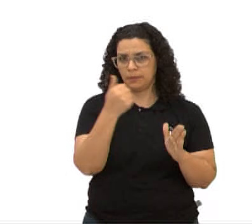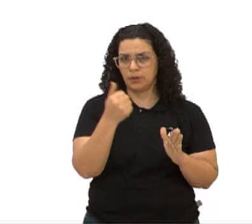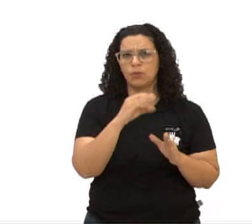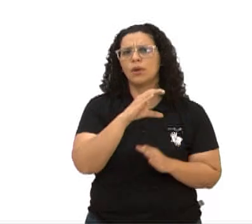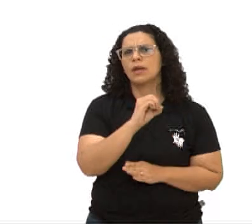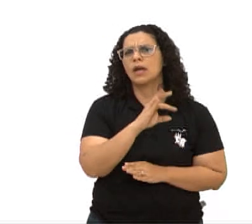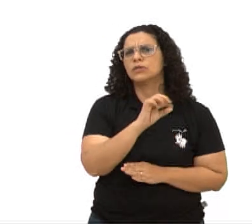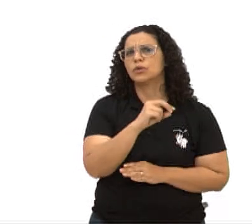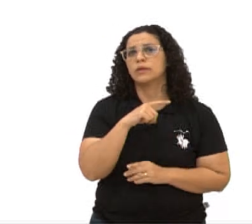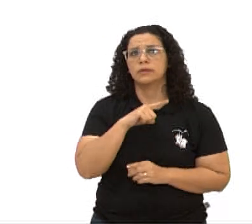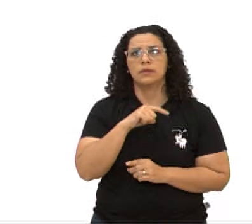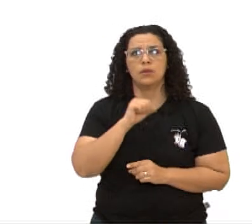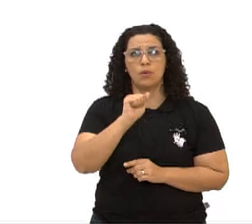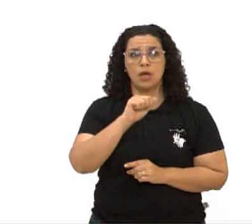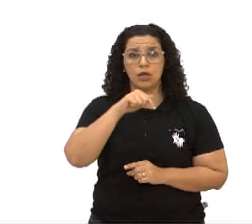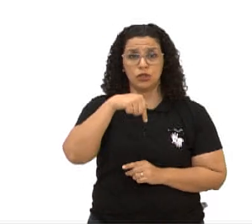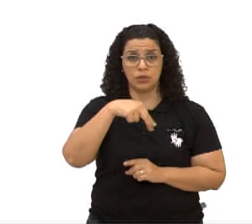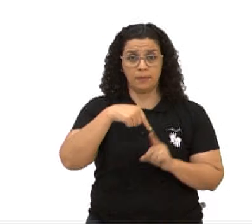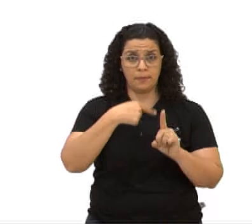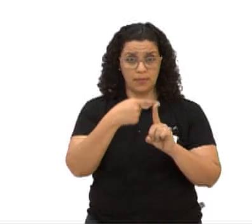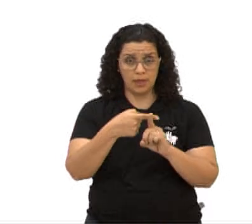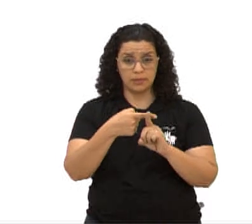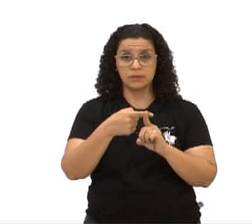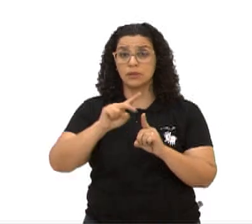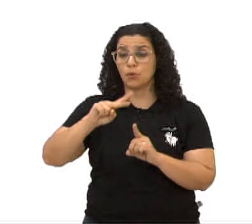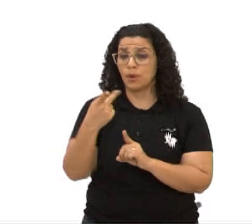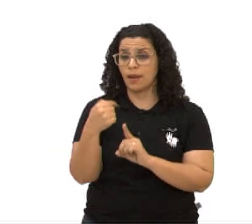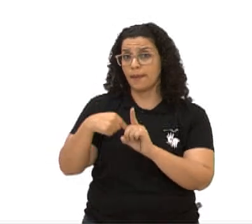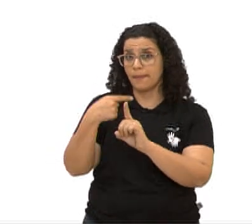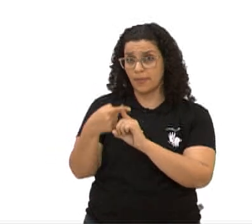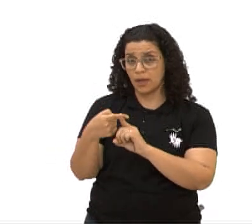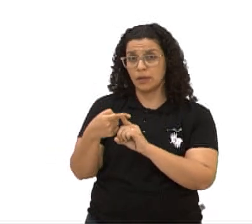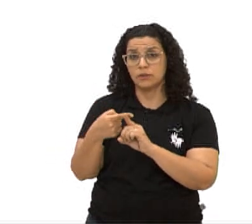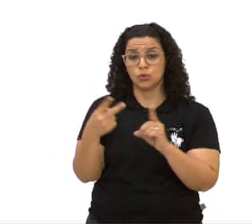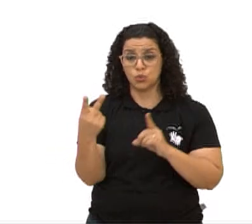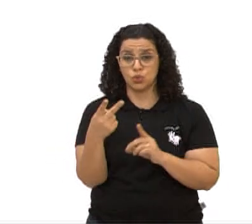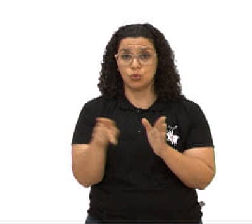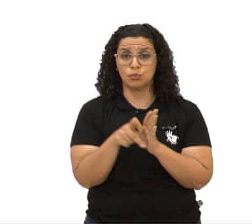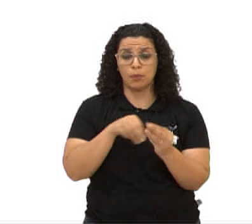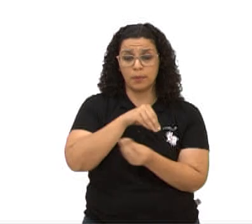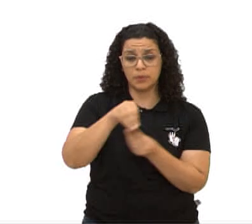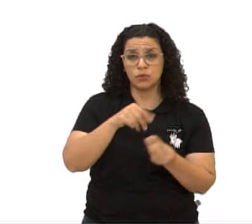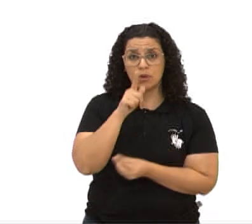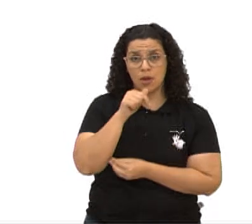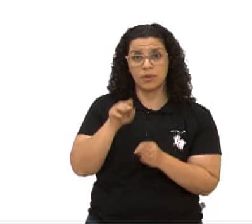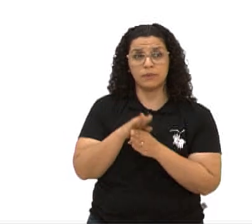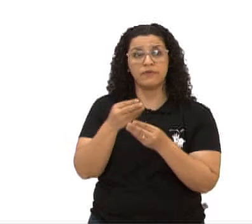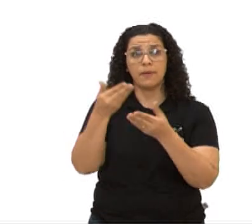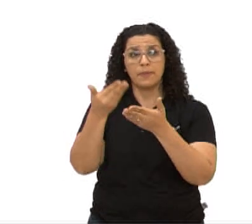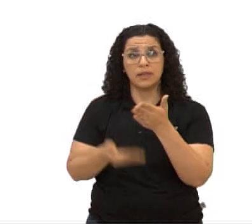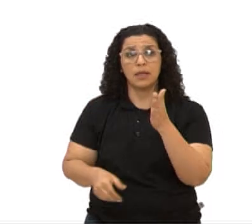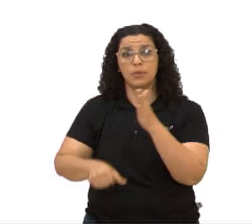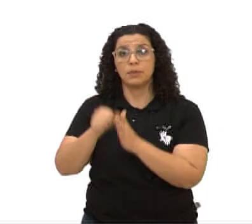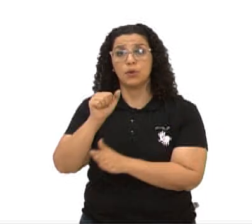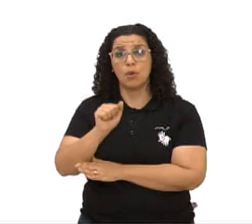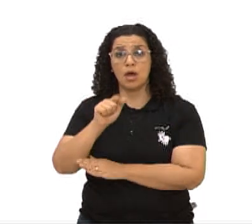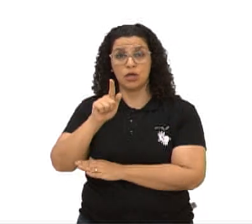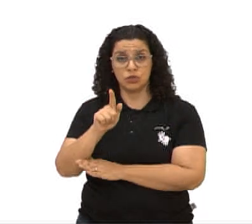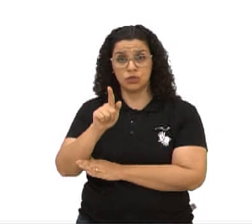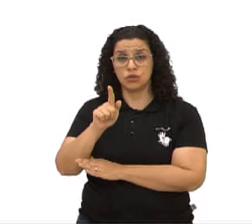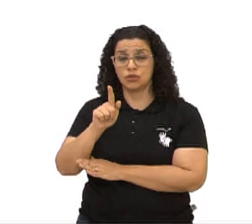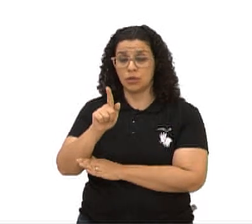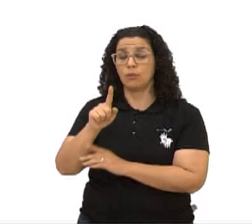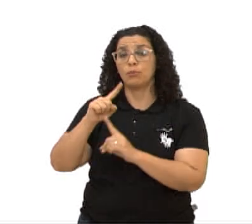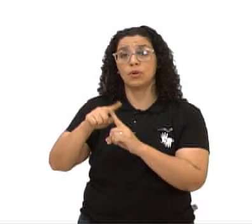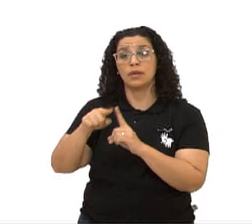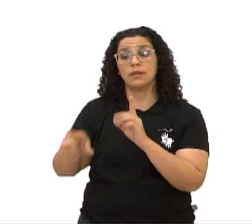que cátions nós temos? O Ag+, e o H+, ambos aquosos, e vai descarregar primeiro o Ag, então, porque ele